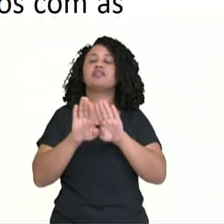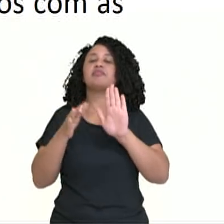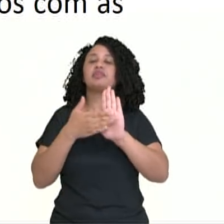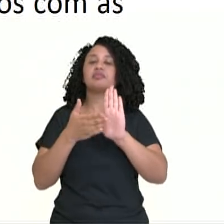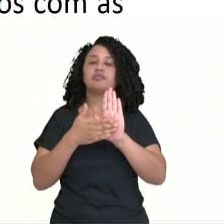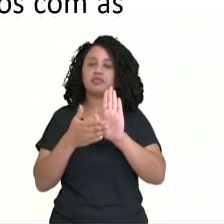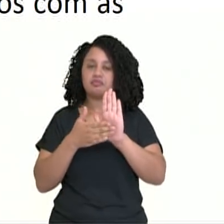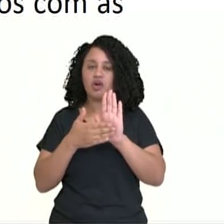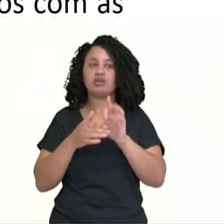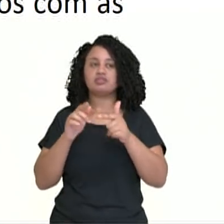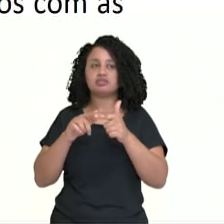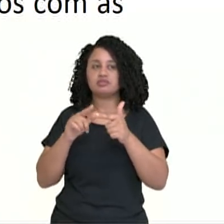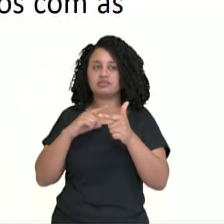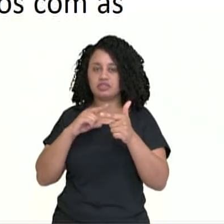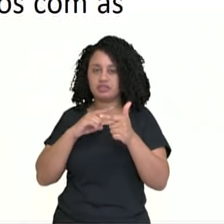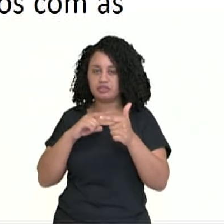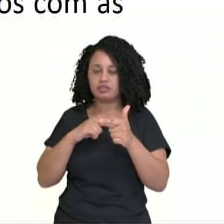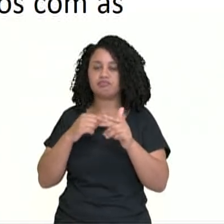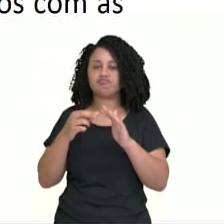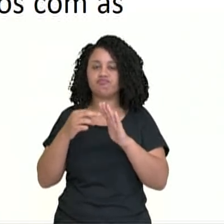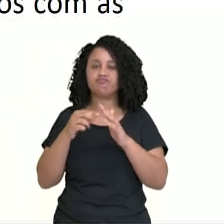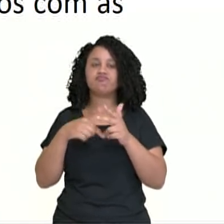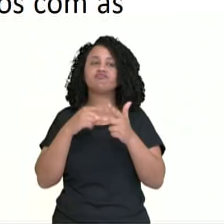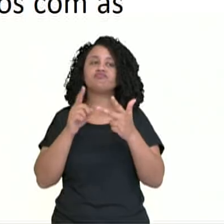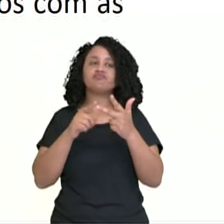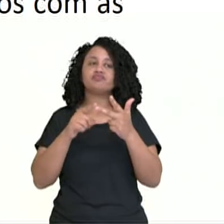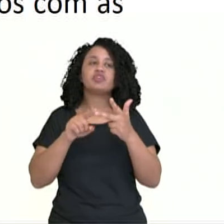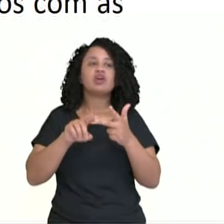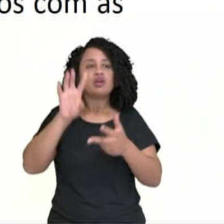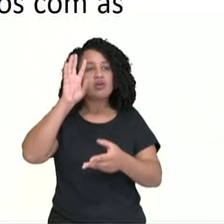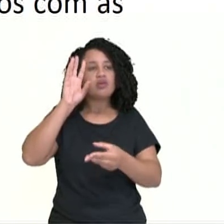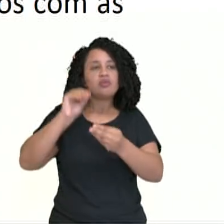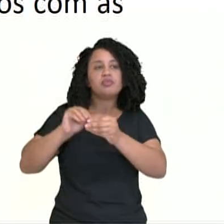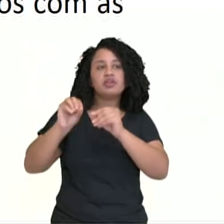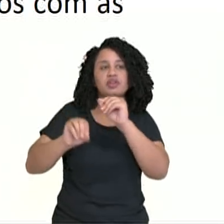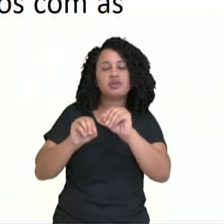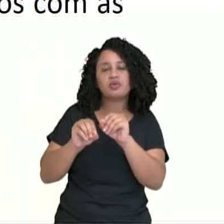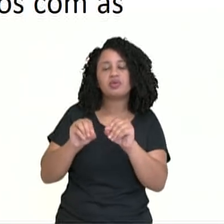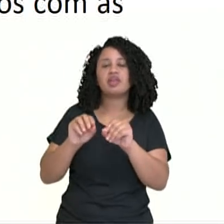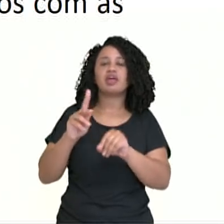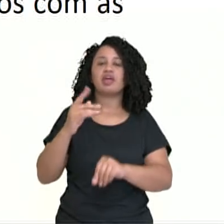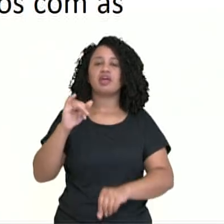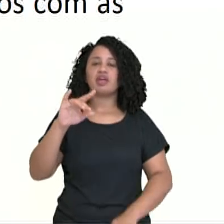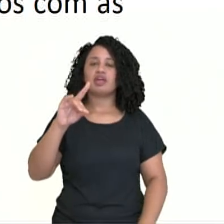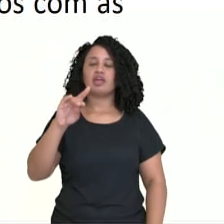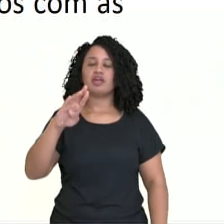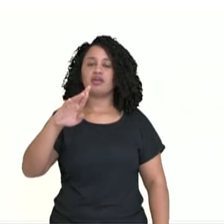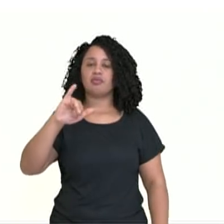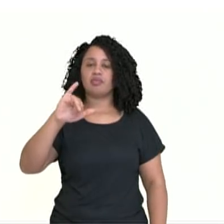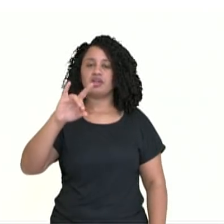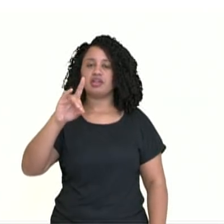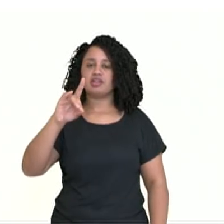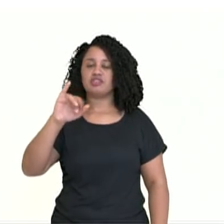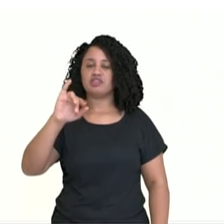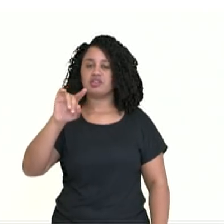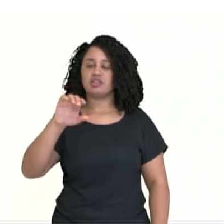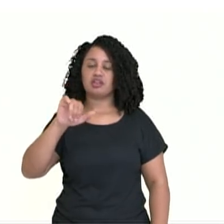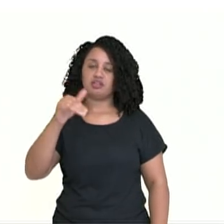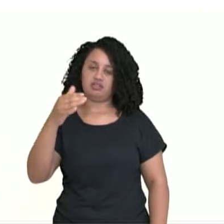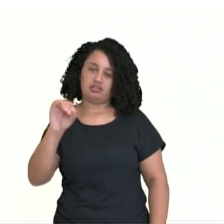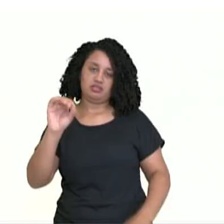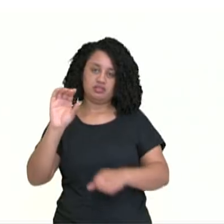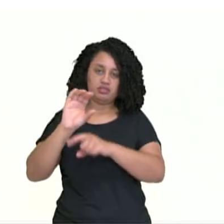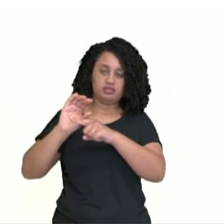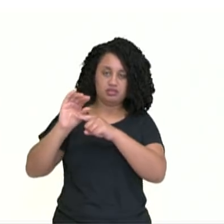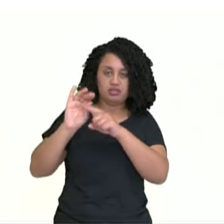os conceitos sobre hibridização do carbono e praticar os conhecimentos por meio de atividades. Então